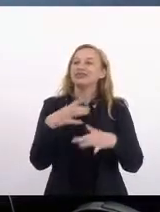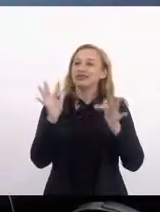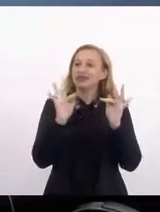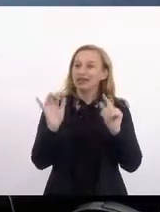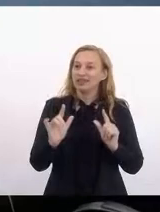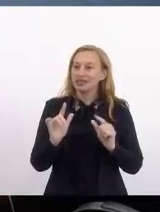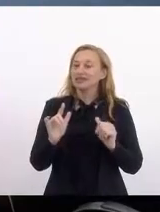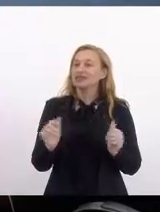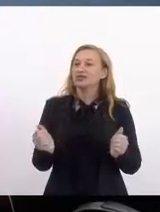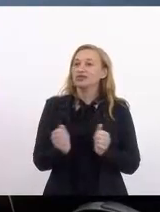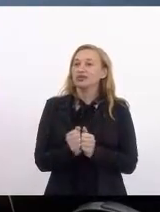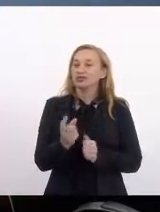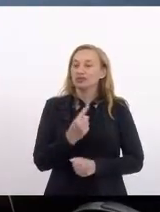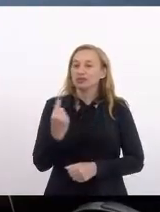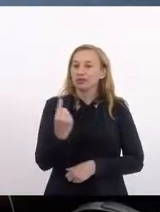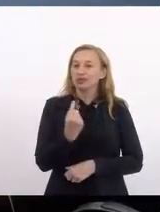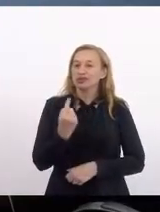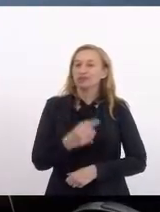e